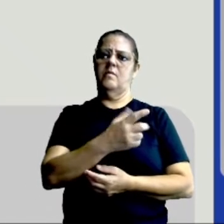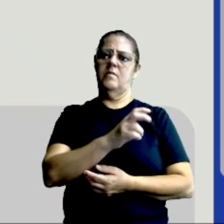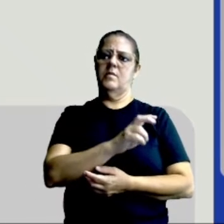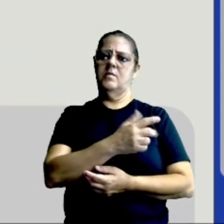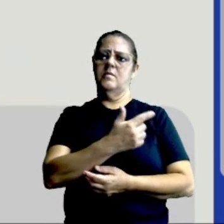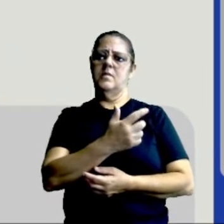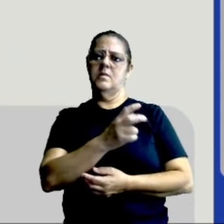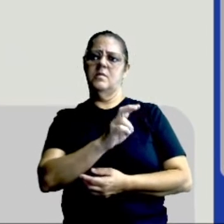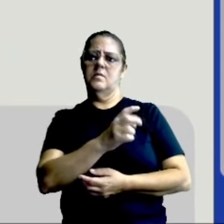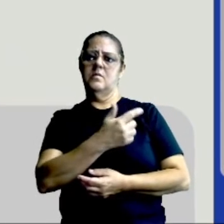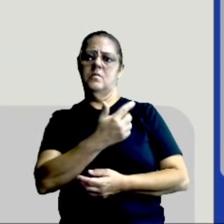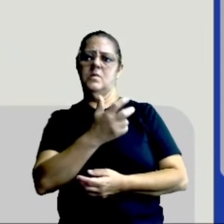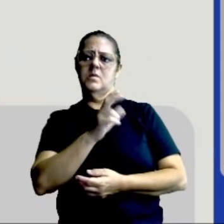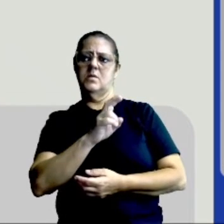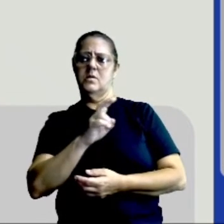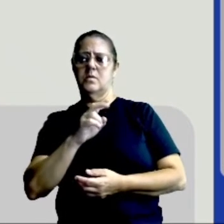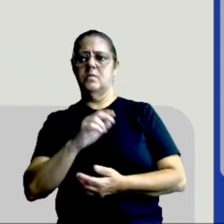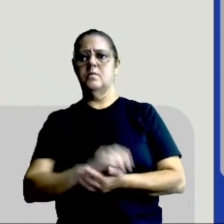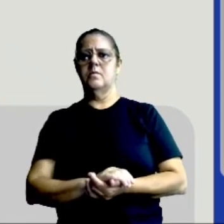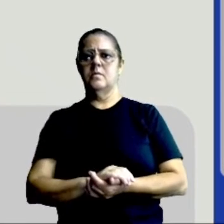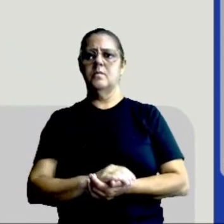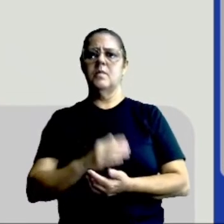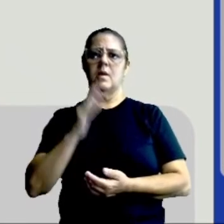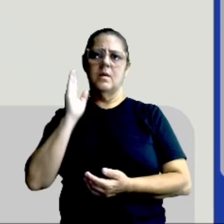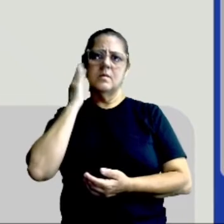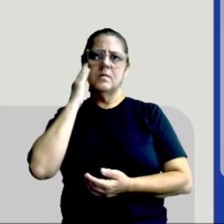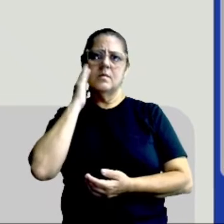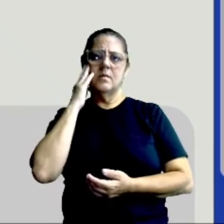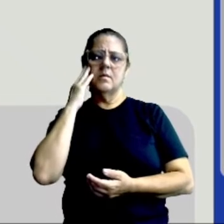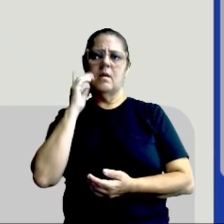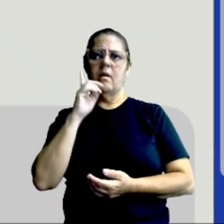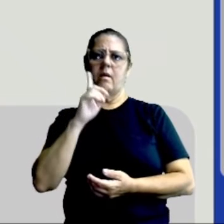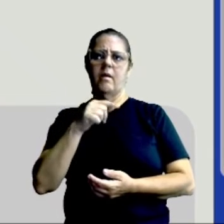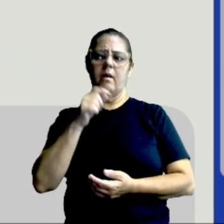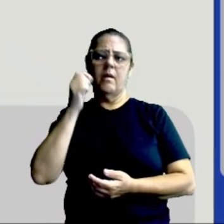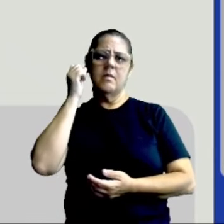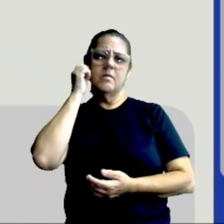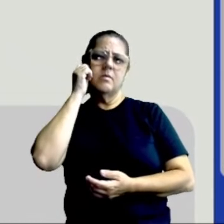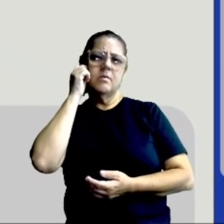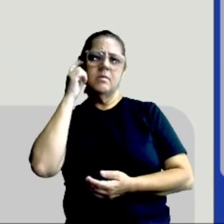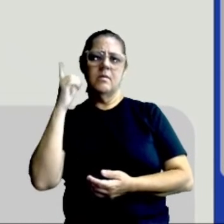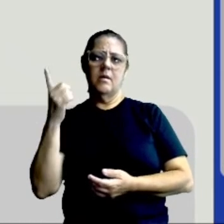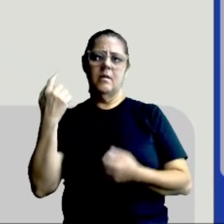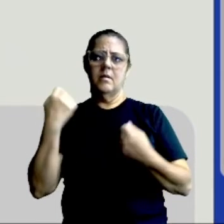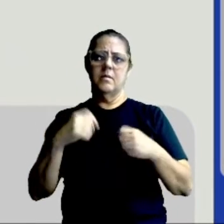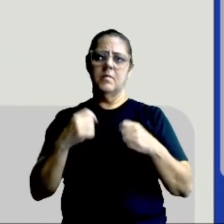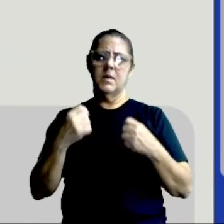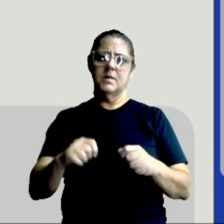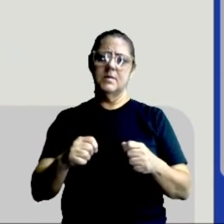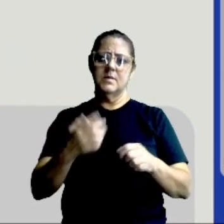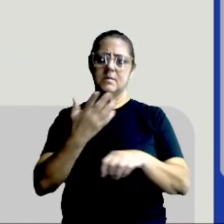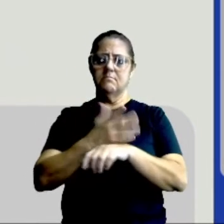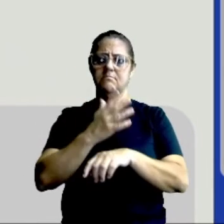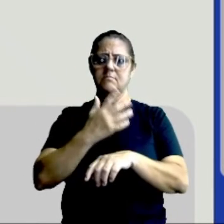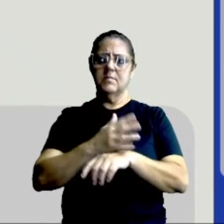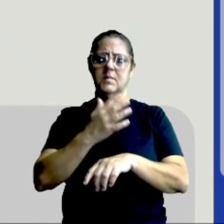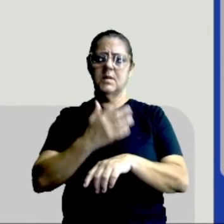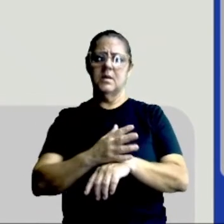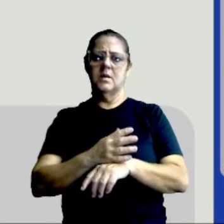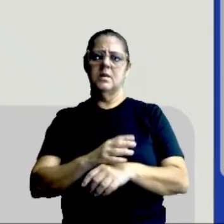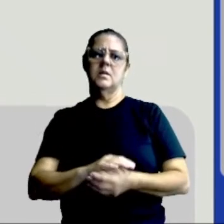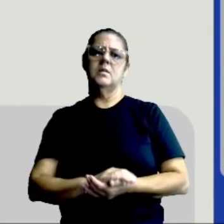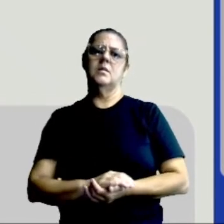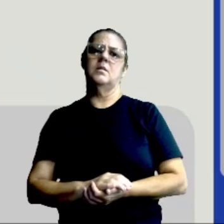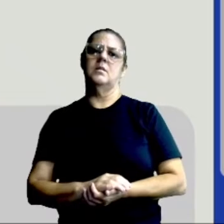25 quilos. Compreendido, gente? É isso daí, é essa ideia que vocês precisam explorar, tá? Então,